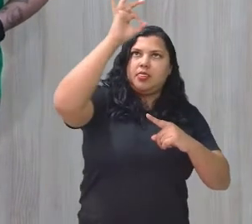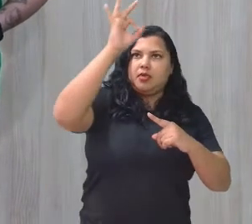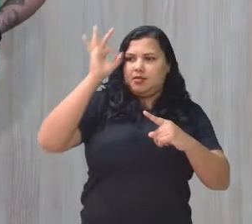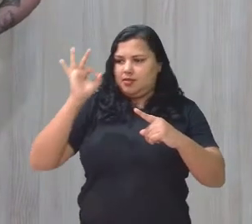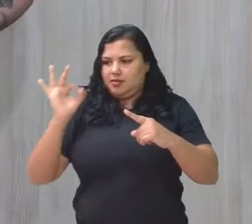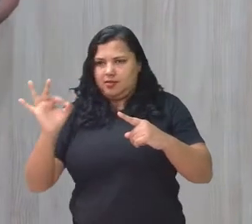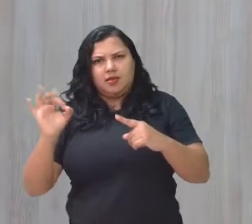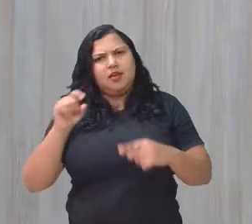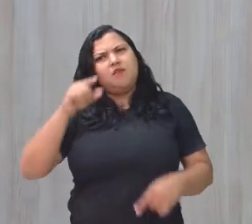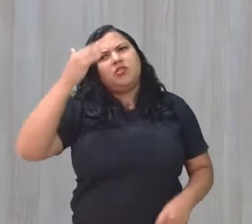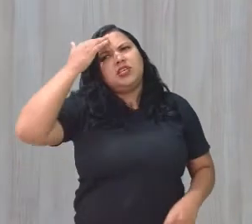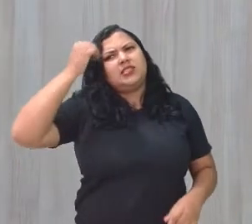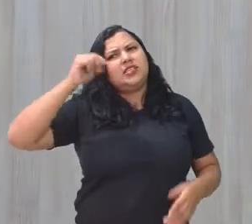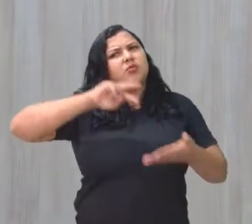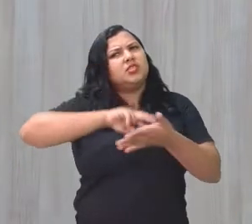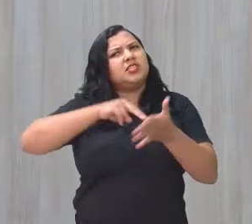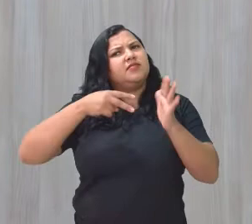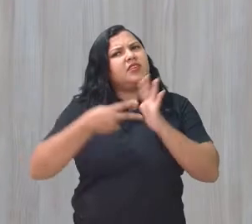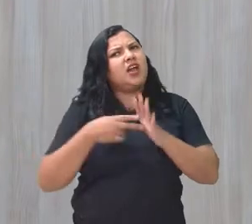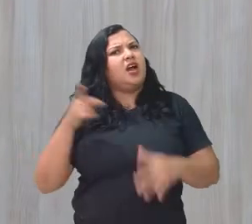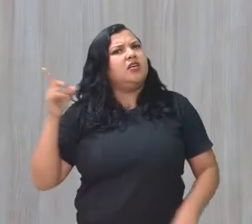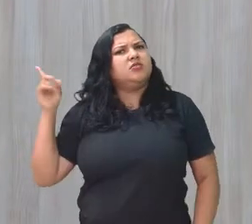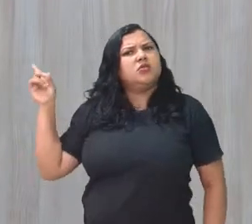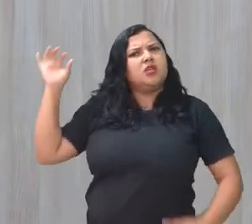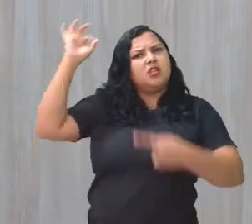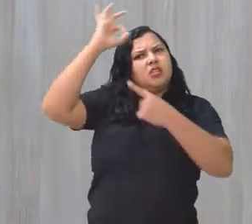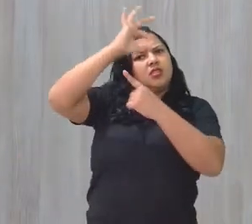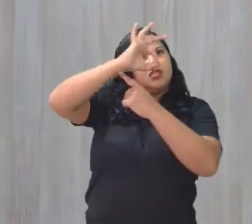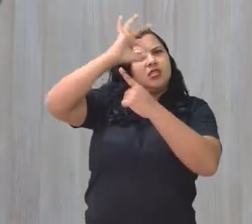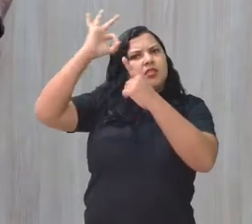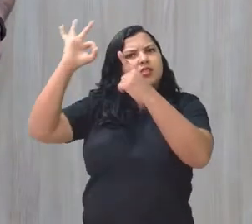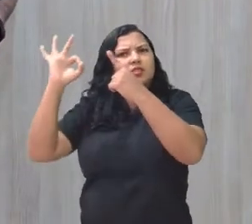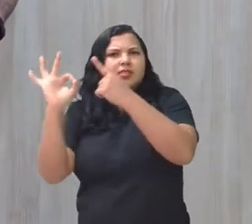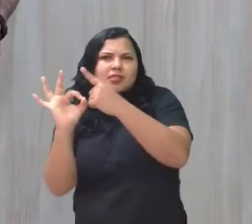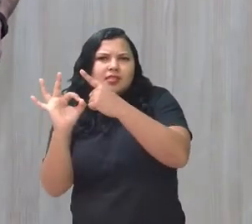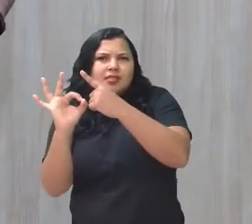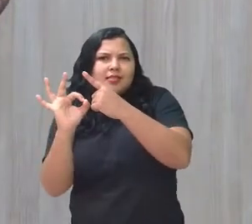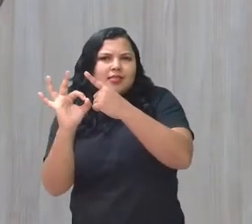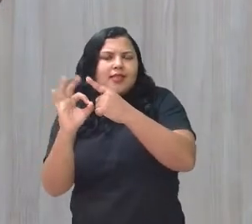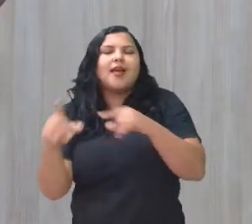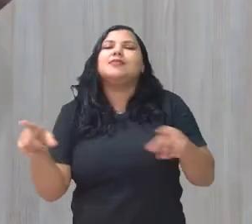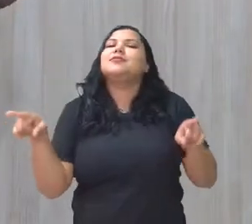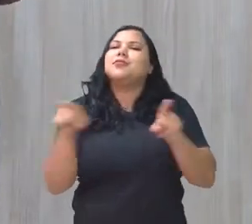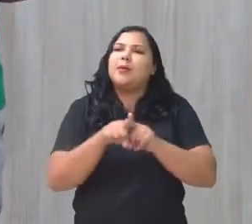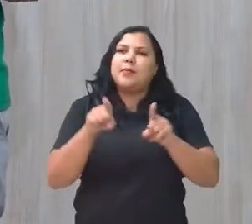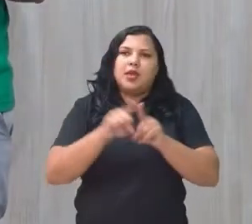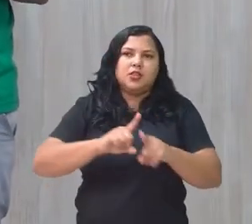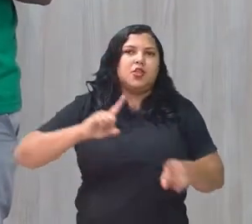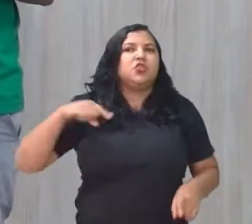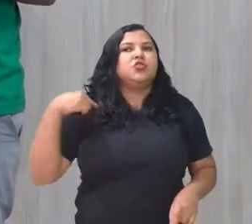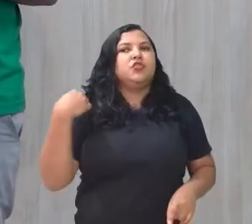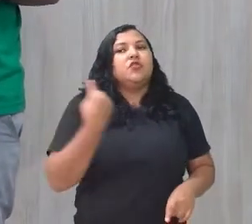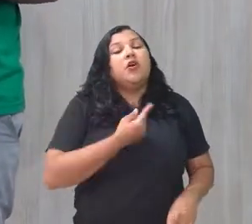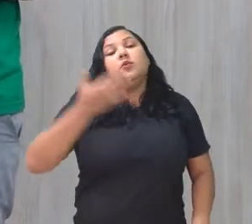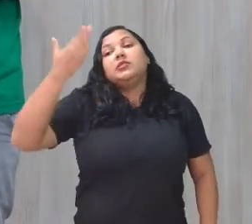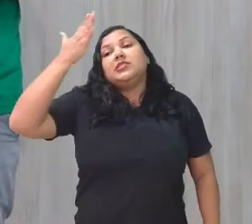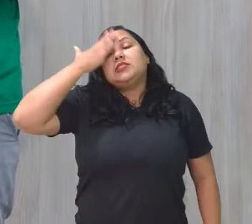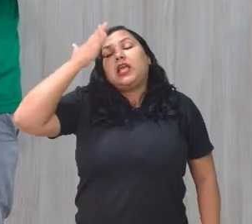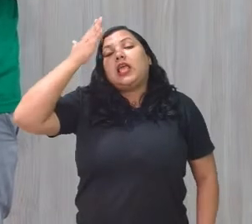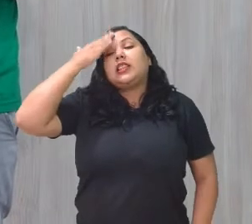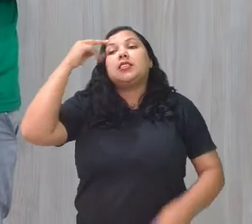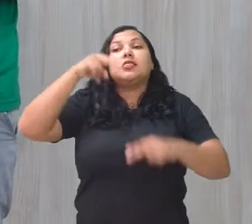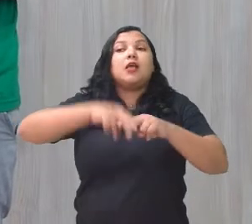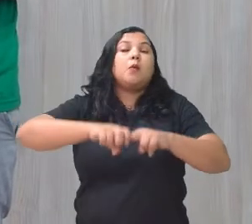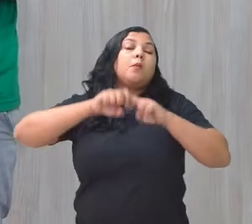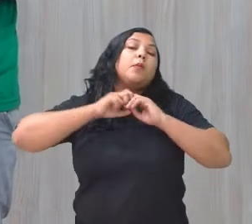será que tu sabe o que é que significa esse símbolo aqui? A gente vai perceber isso também como uma justificativa porque